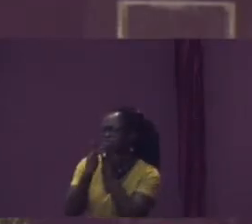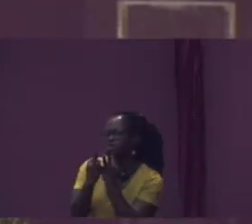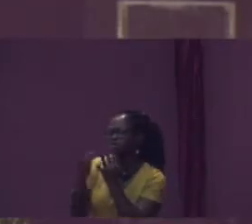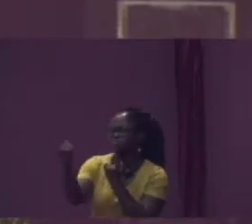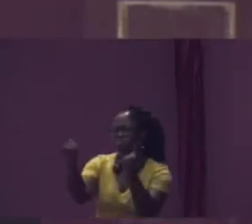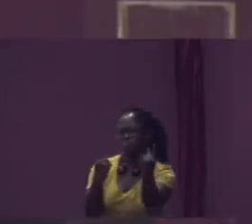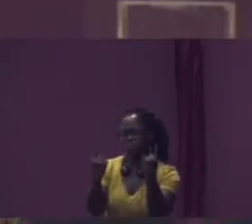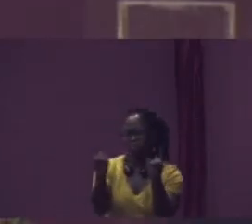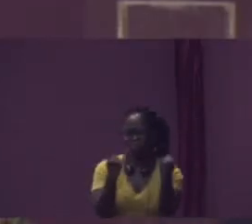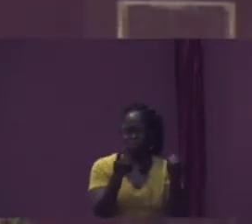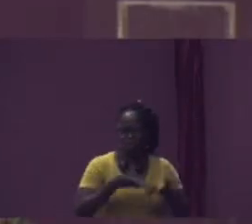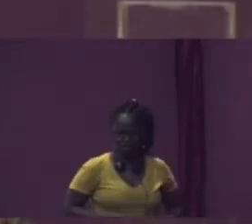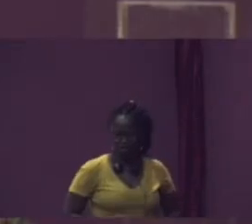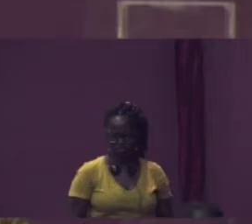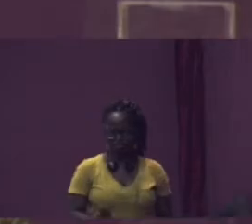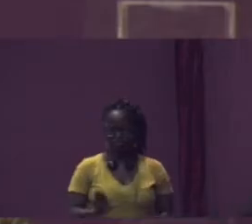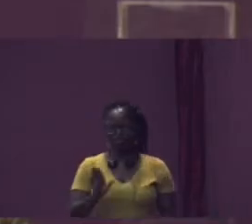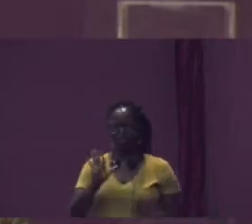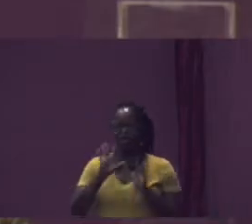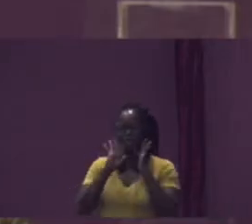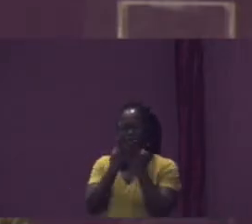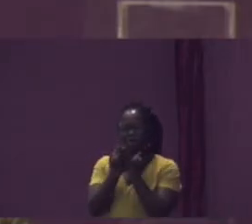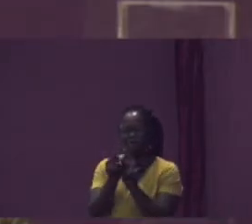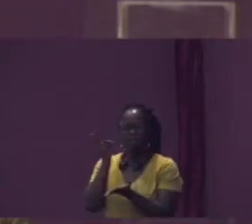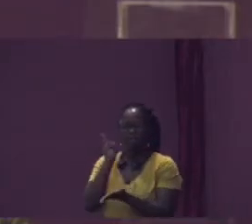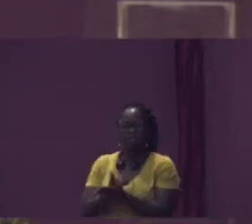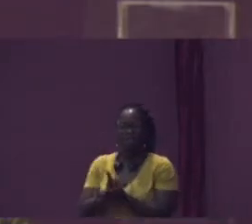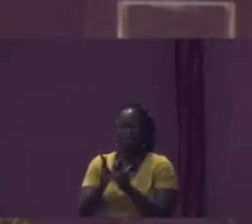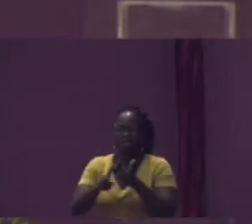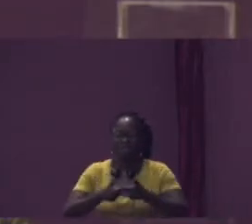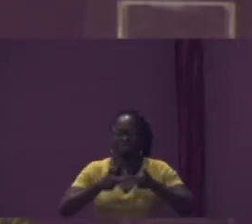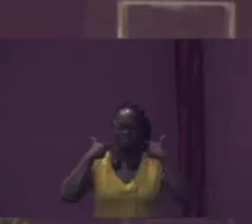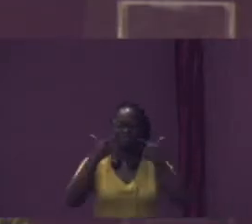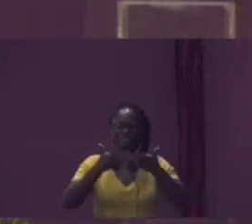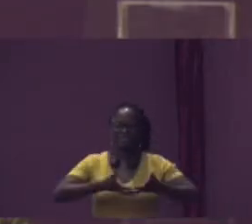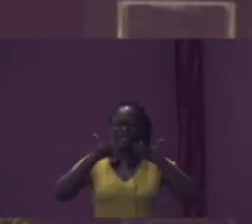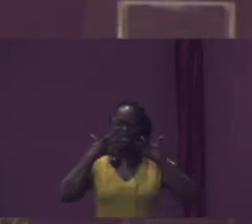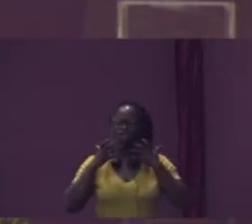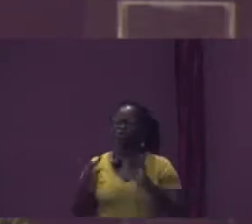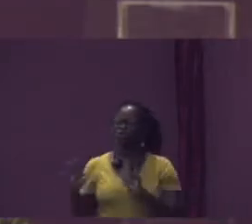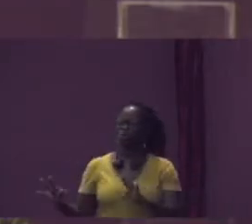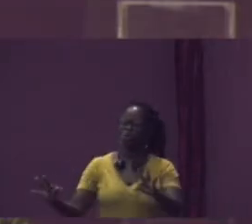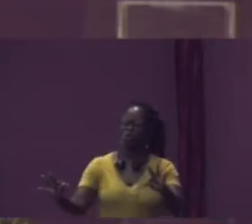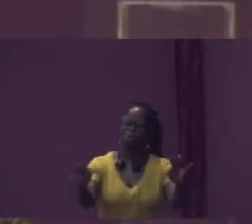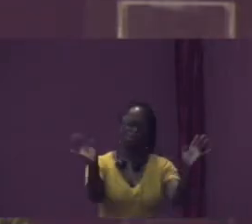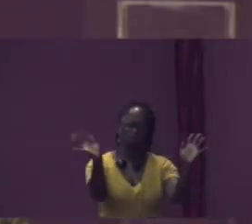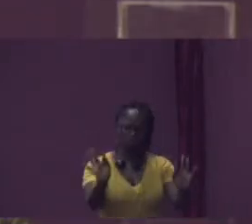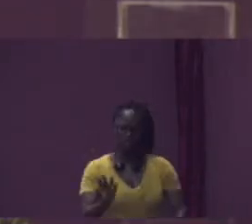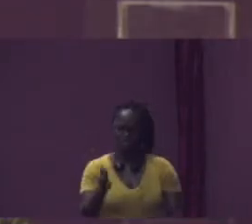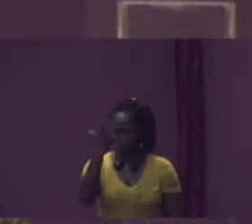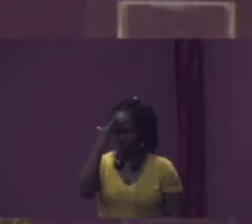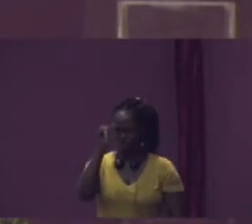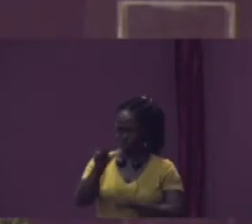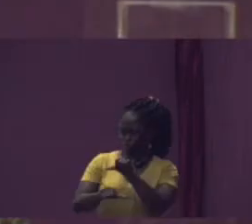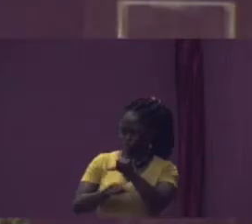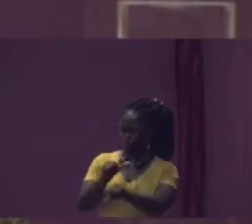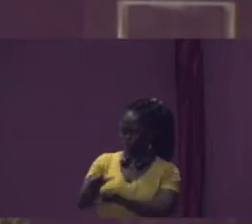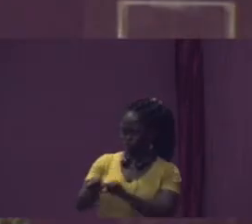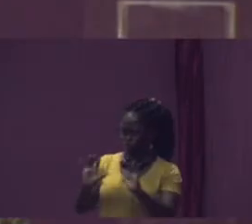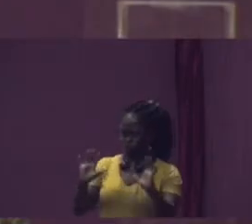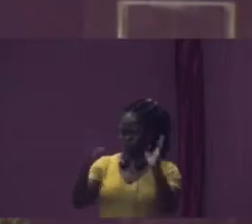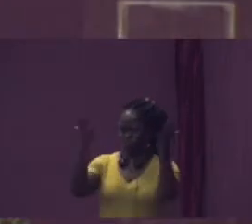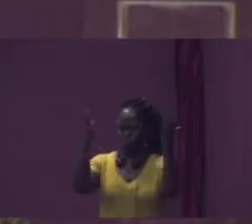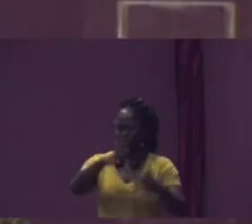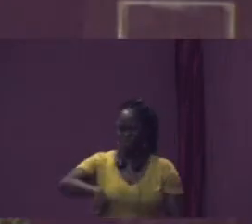família nascendo e tal. Os familiares estão sempre com um sorrisão, todo mundo feliz. Isso acho que muda um pouco o clima.